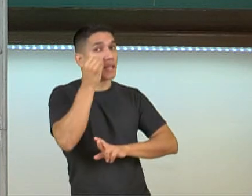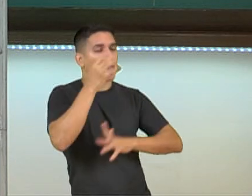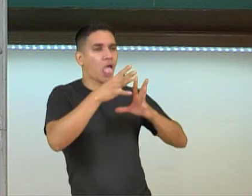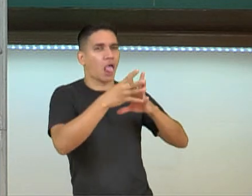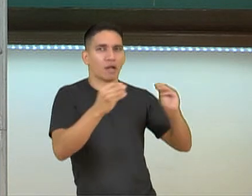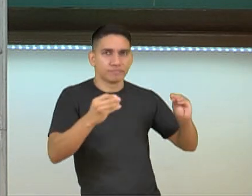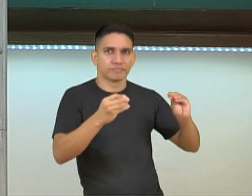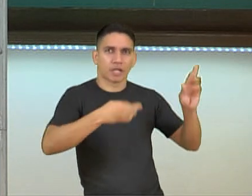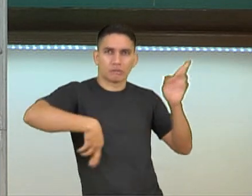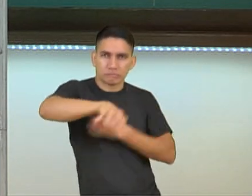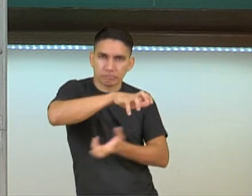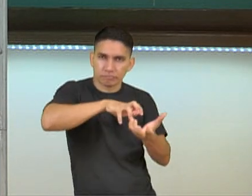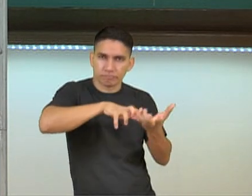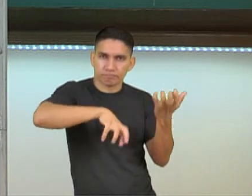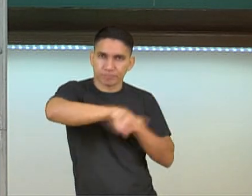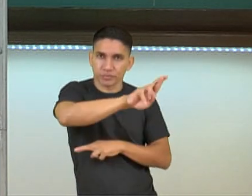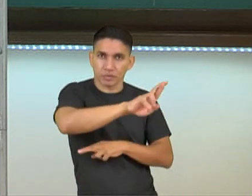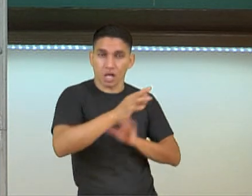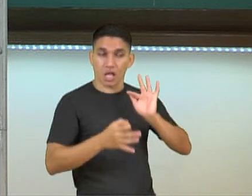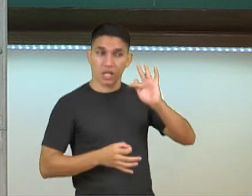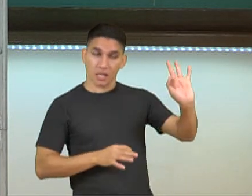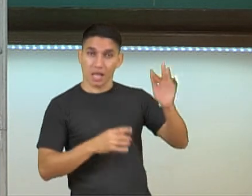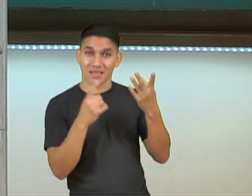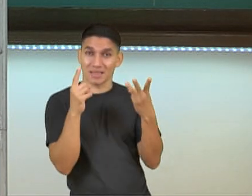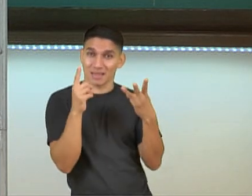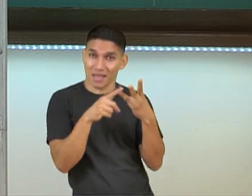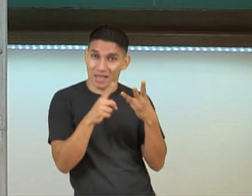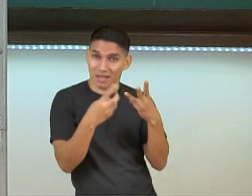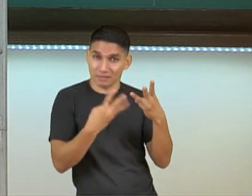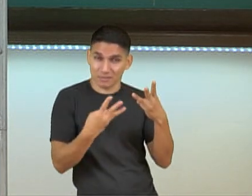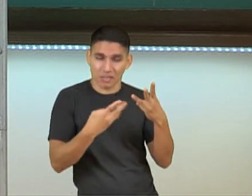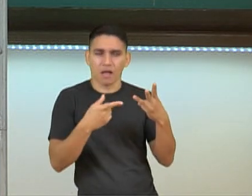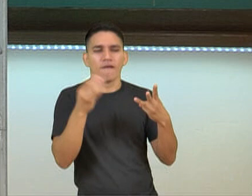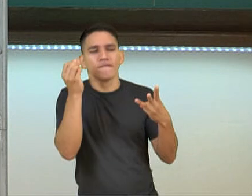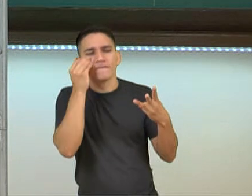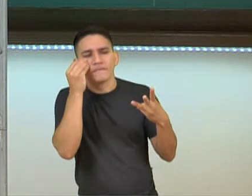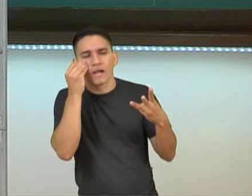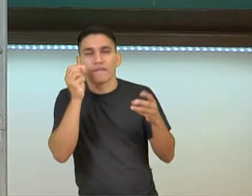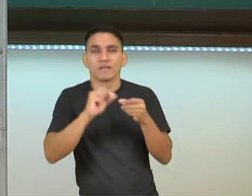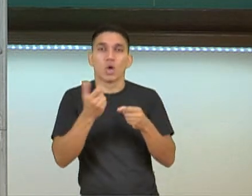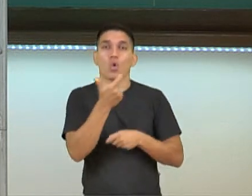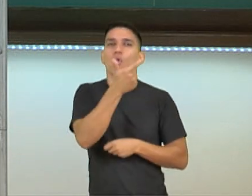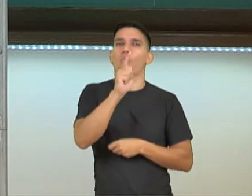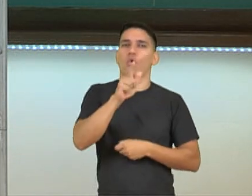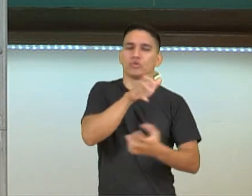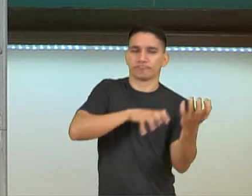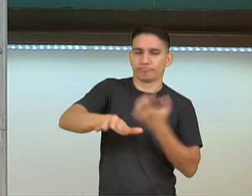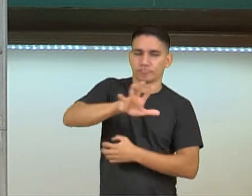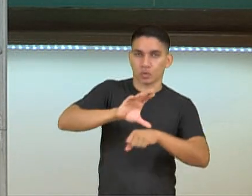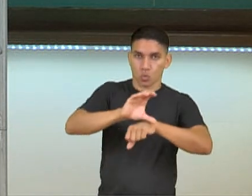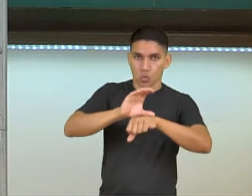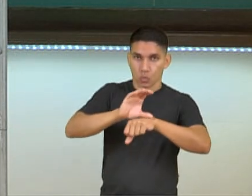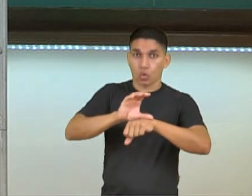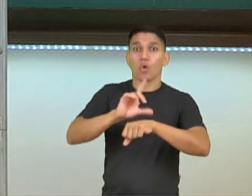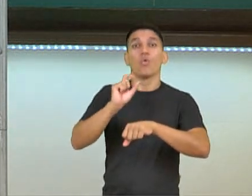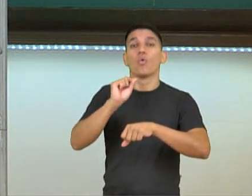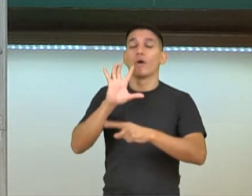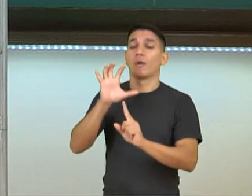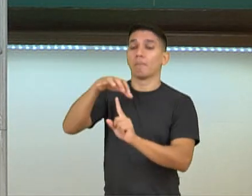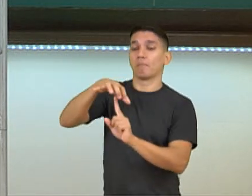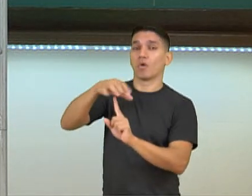revolução francesa do terceiro estado e fazer uma outra revolução em que a monarquia voltaria ao